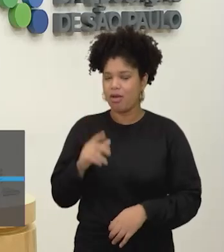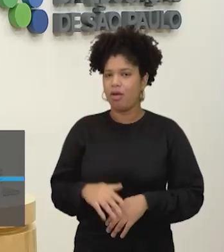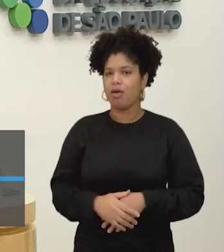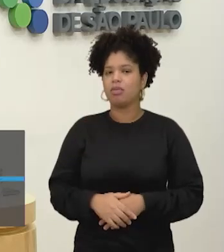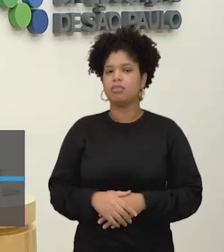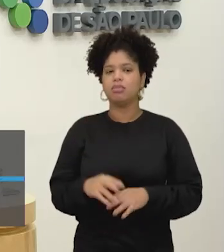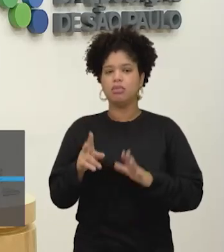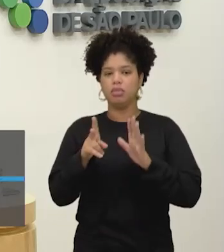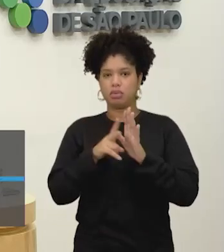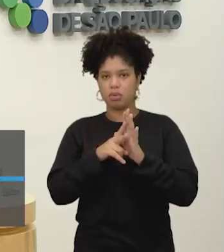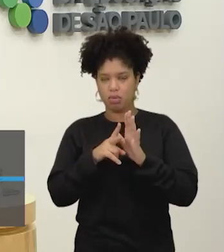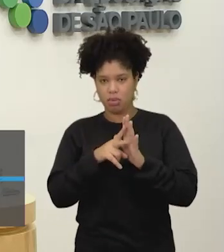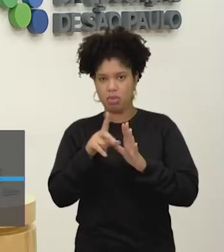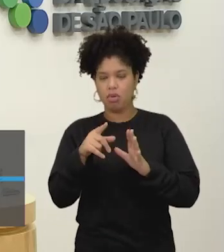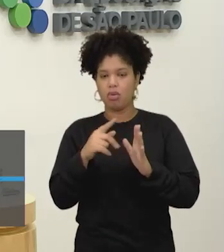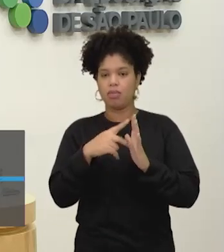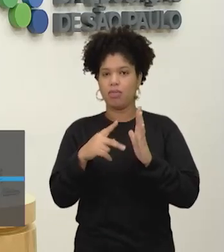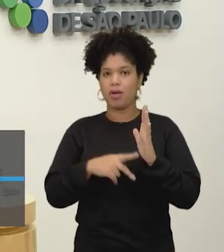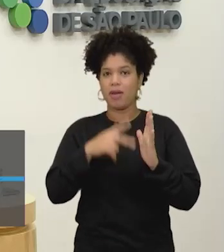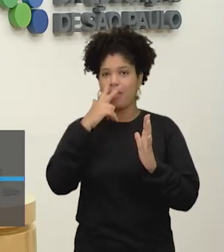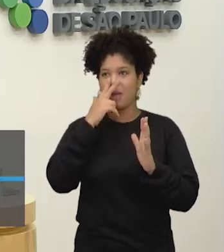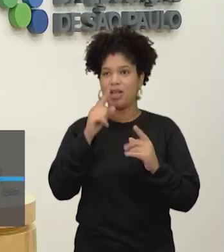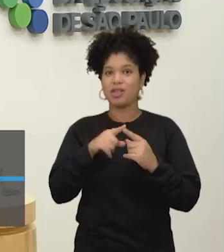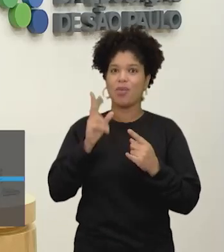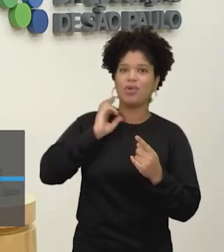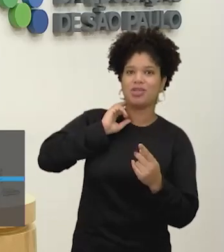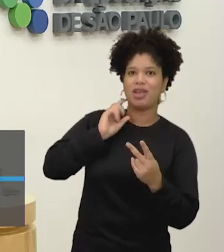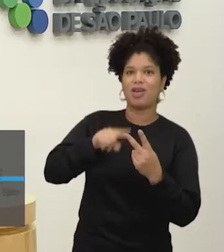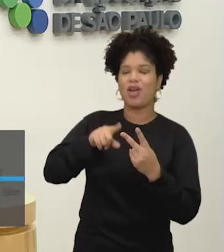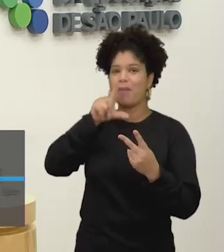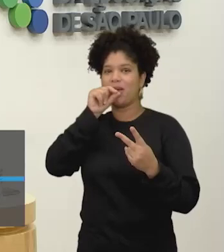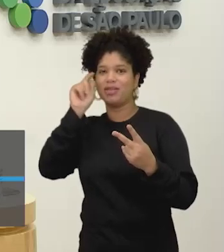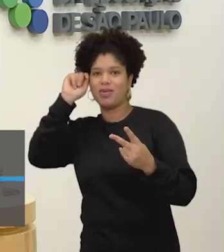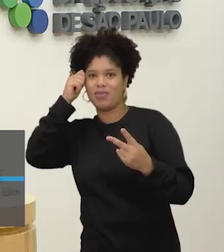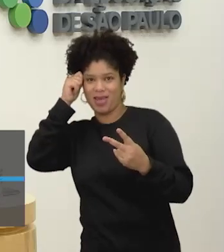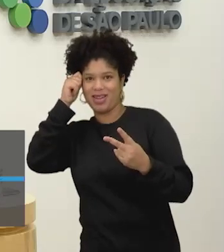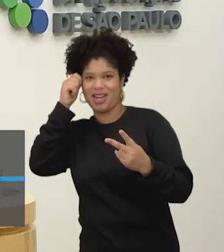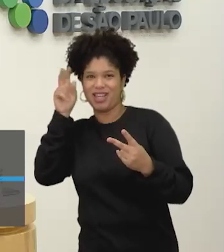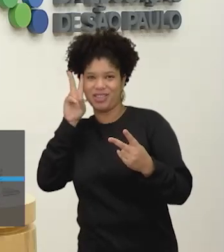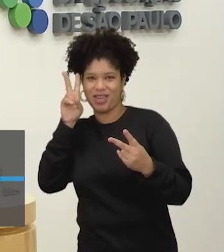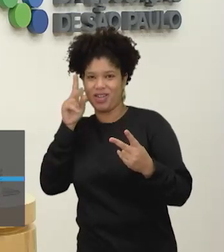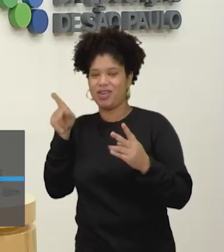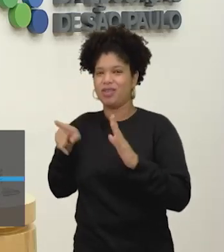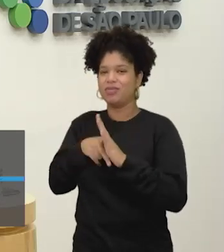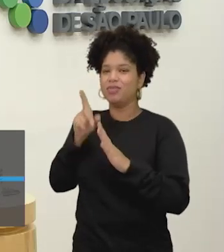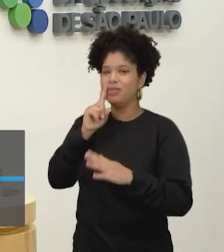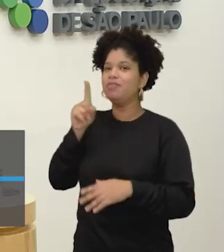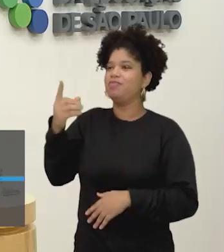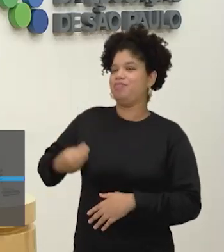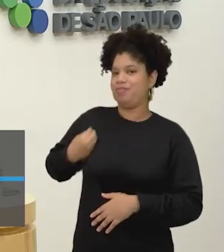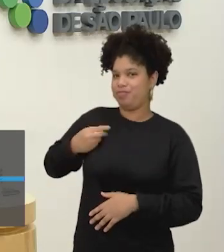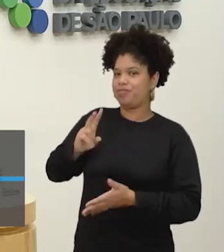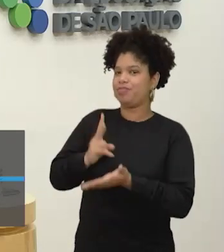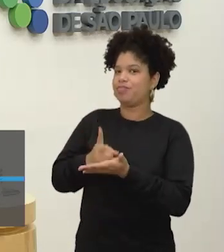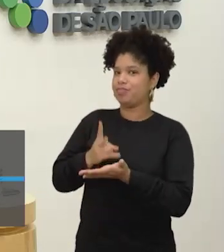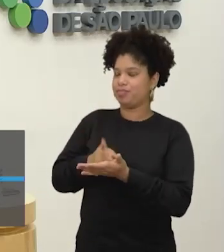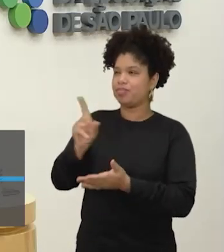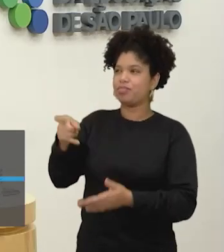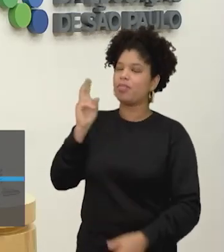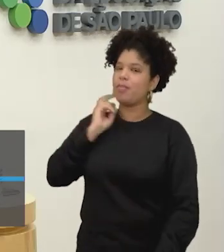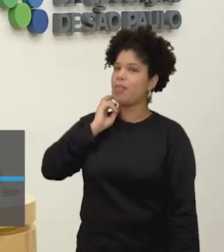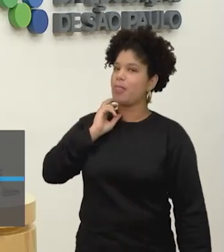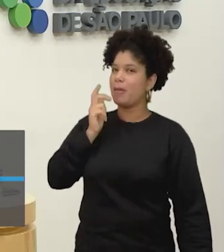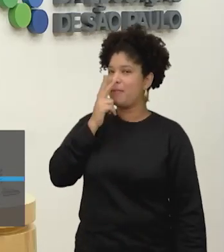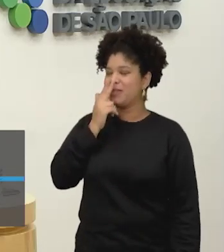Anjos, é como se o morcego e o corvo fossem a mesma coisa, né? Então tá lá esse morcego, né? Tipo, tem alguma coisa que